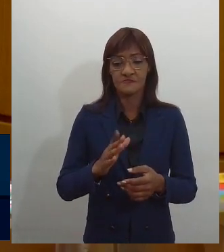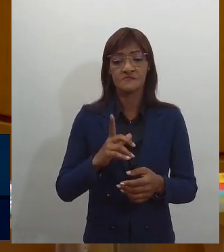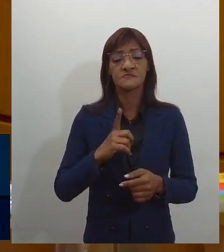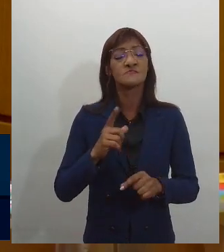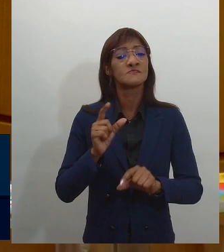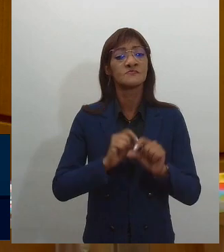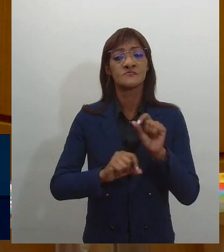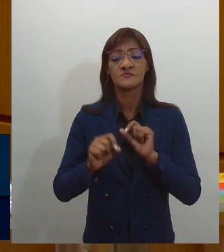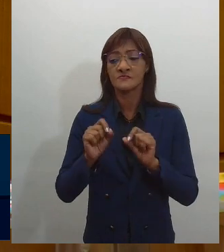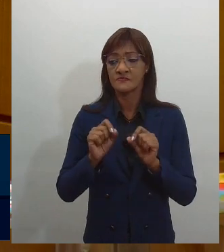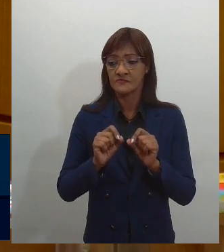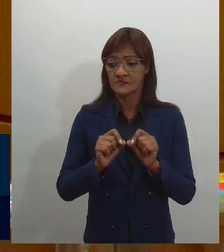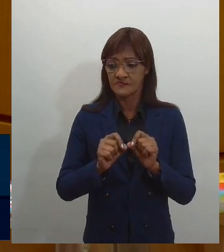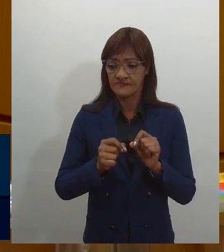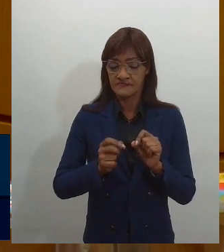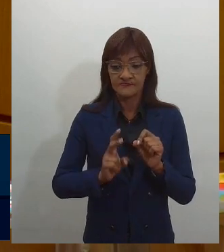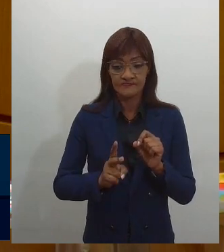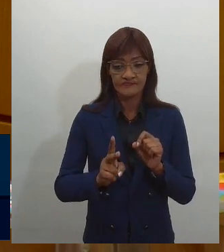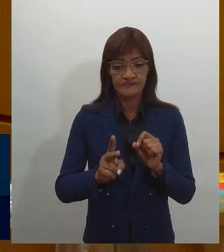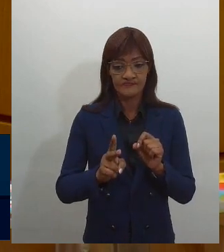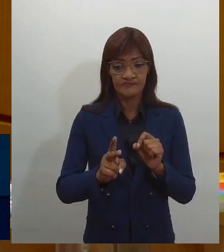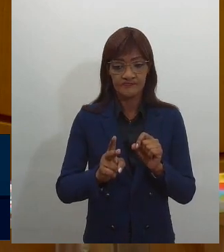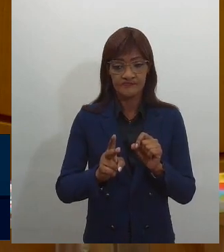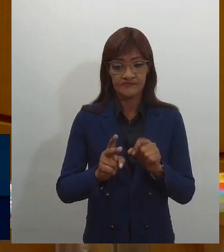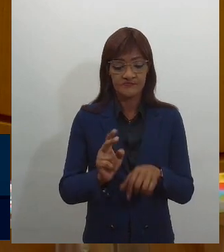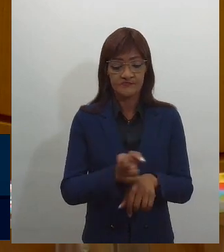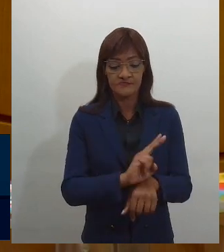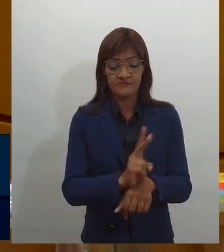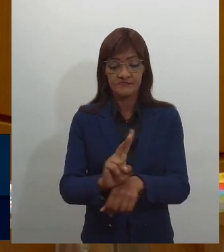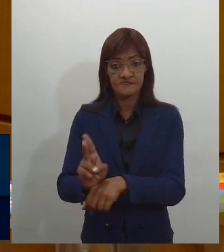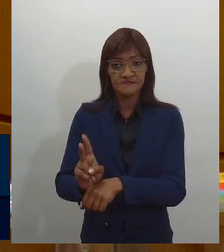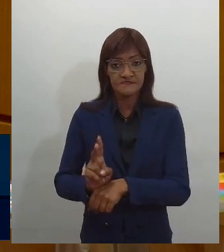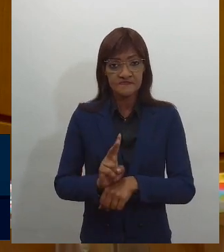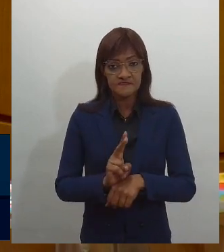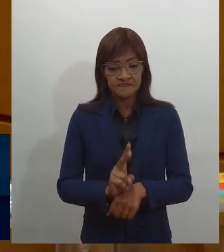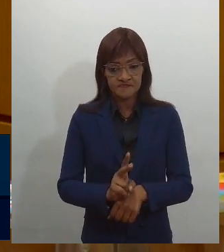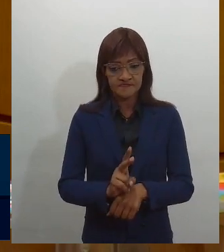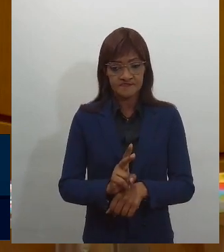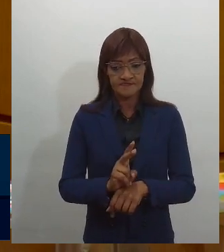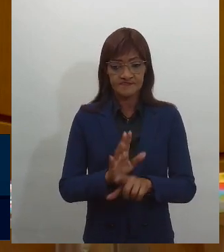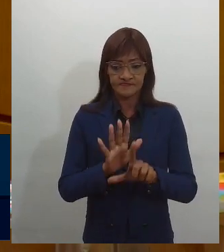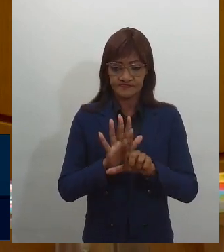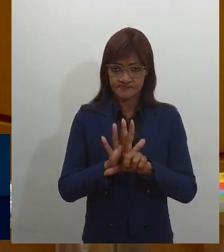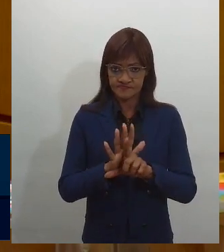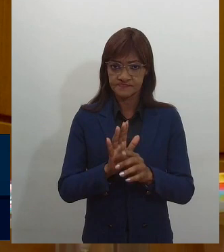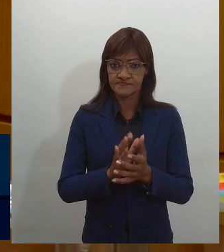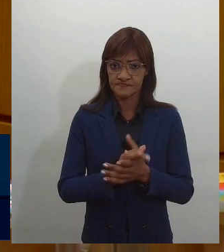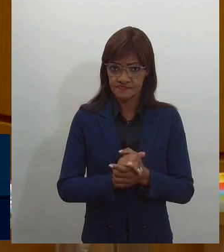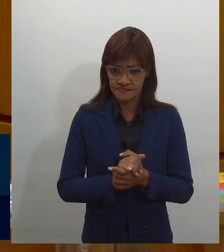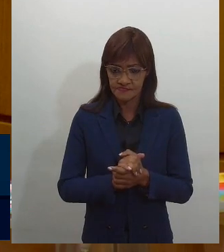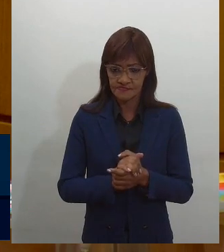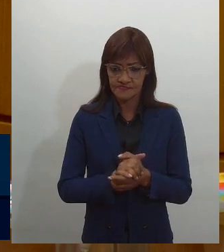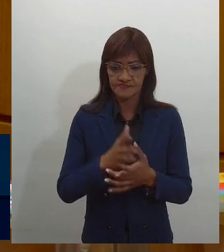e fiscalizar a aplicação da lei no estado. Se organizaram, elaboraram propostas,